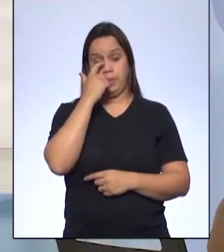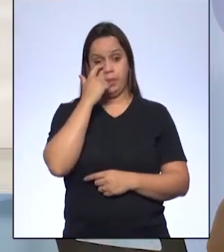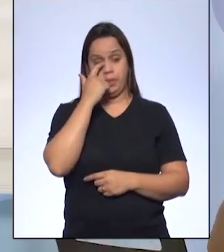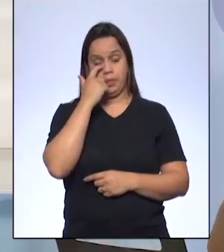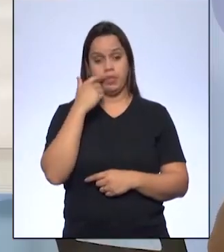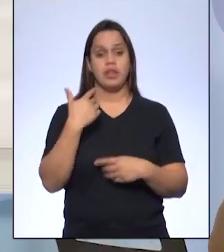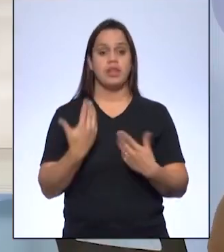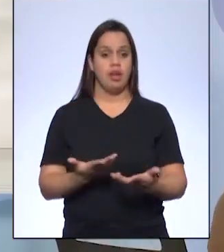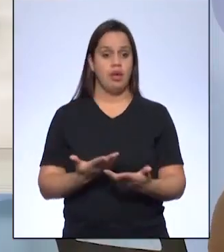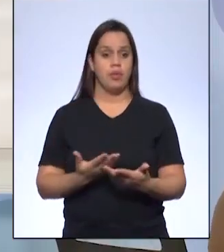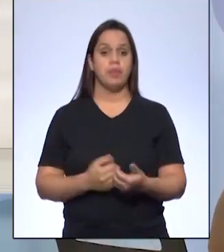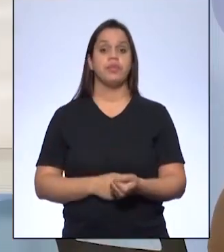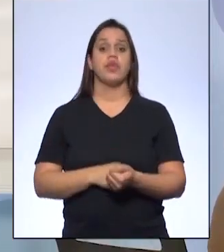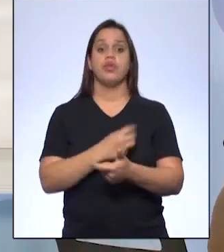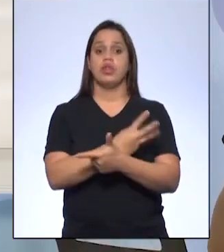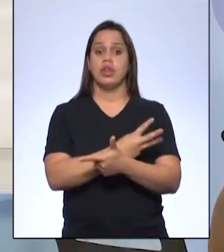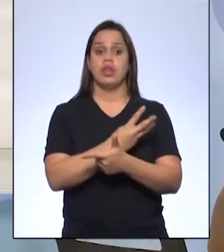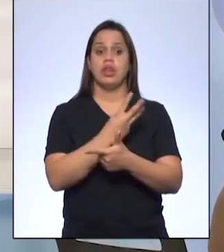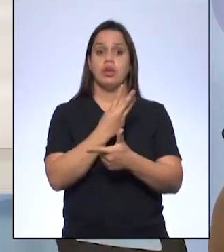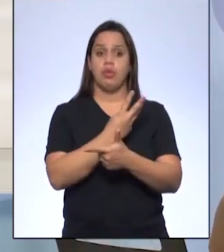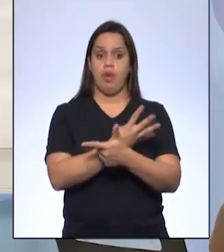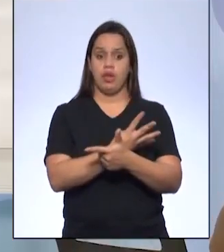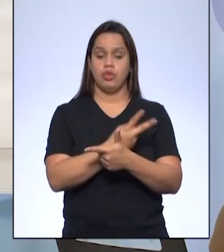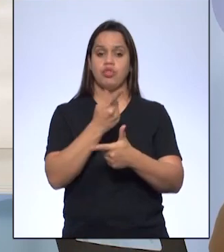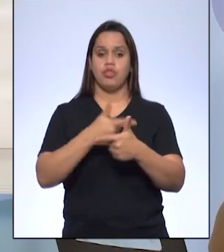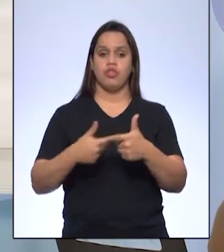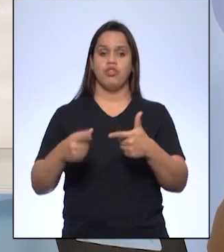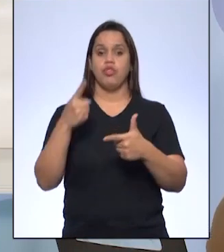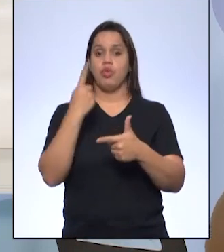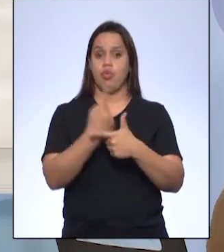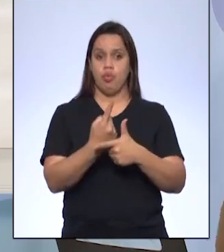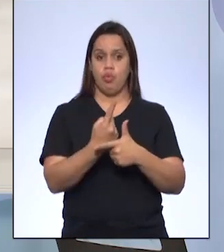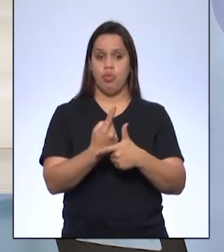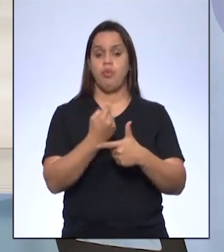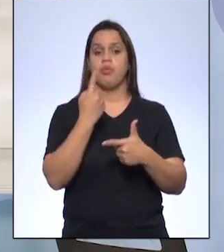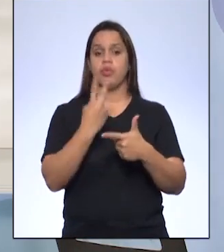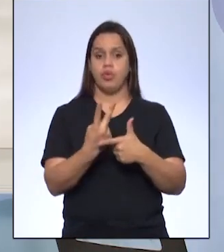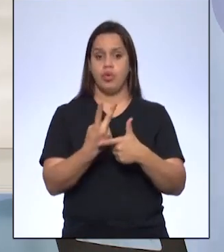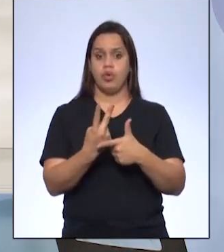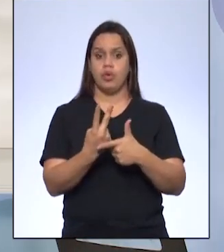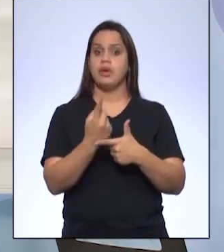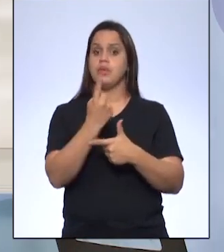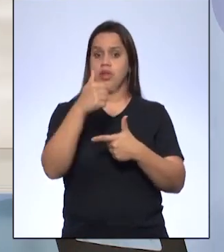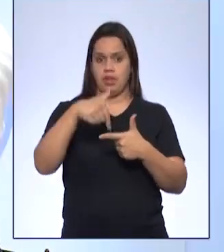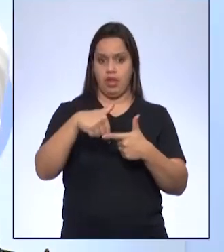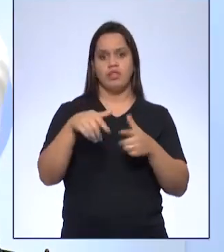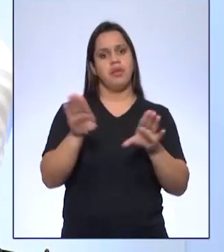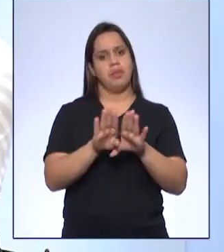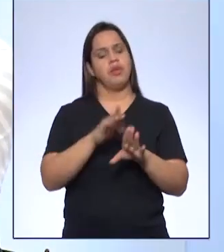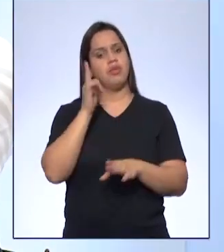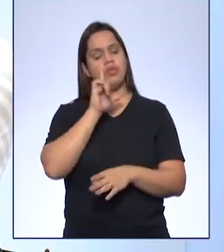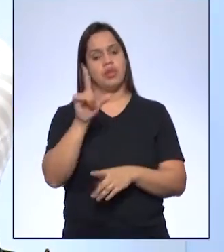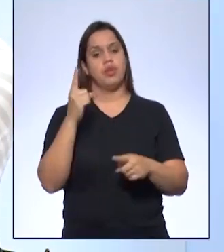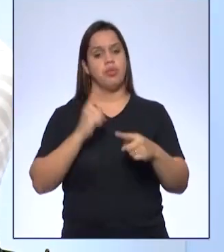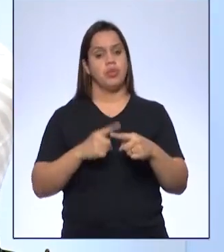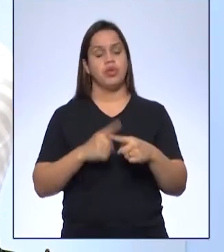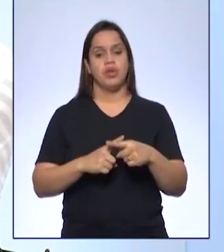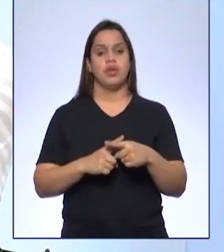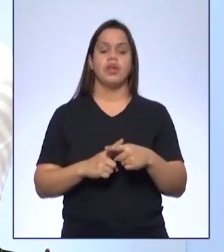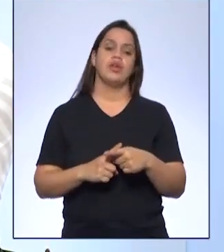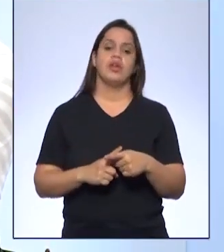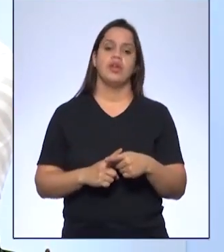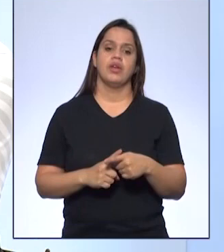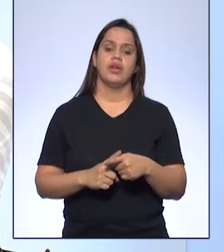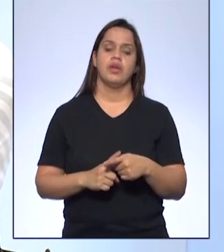próprio 34, eu já sei que por 2 eu consigo. É verdade, né? E por 17 eu também Por consigo. 17 também. Porque 34 dividido